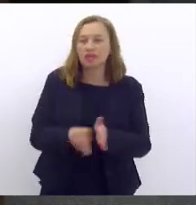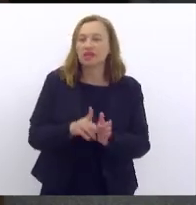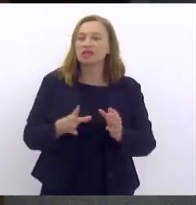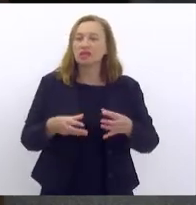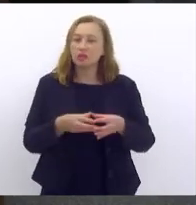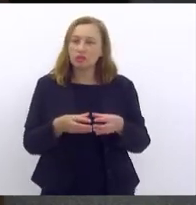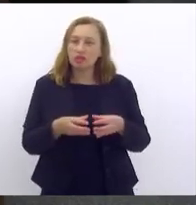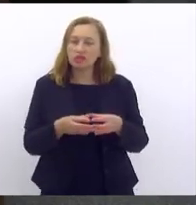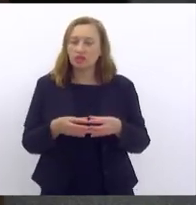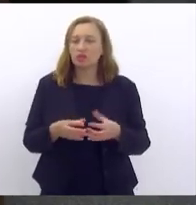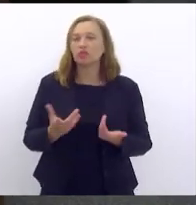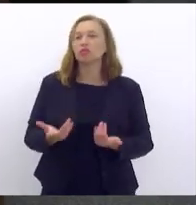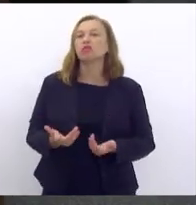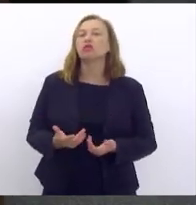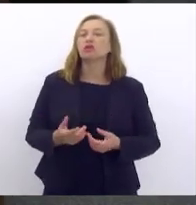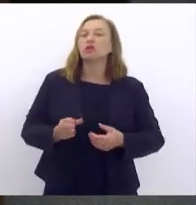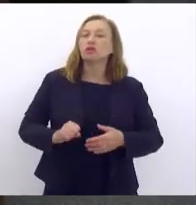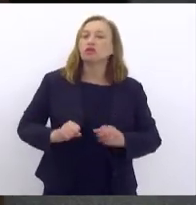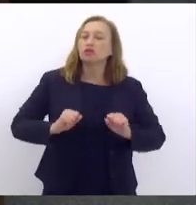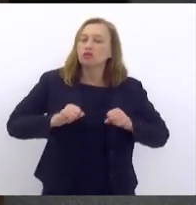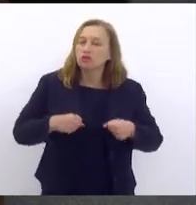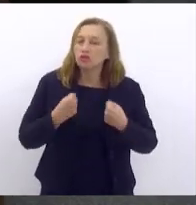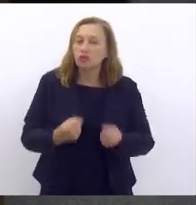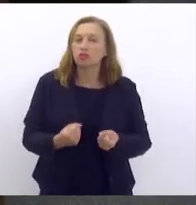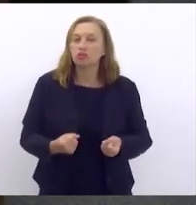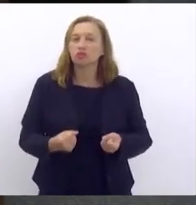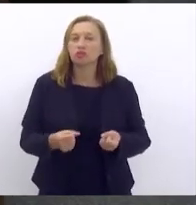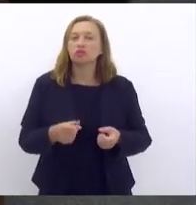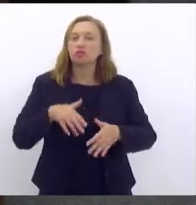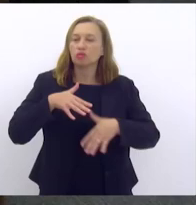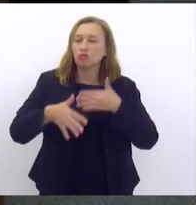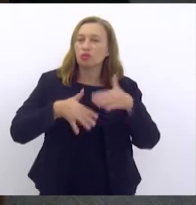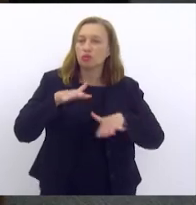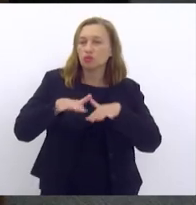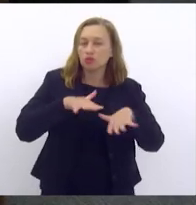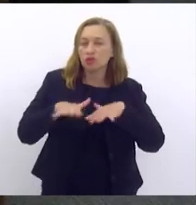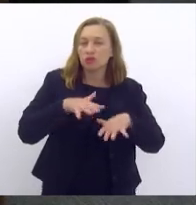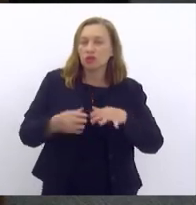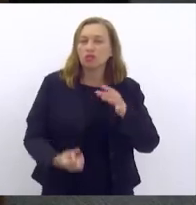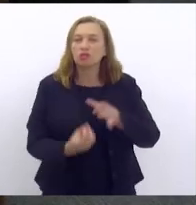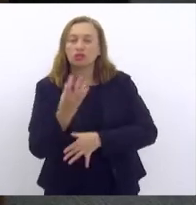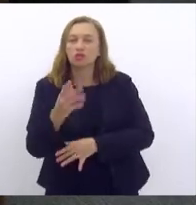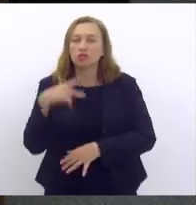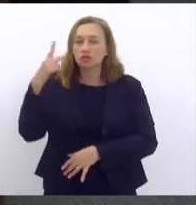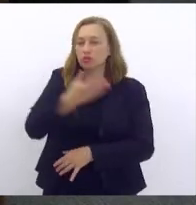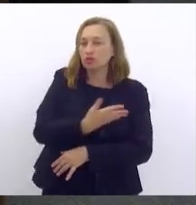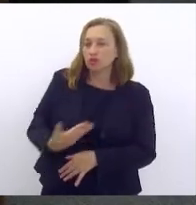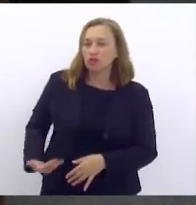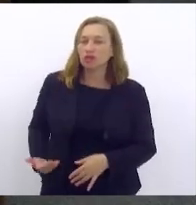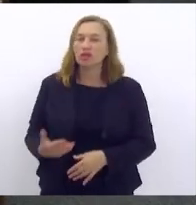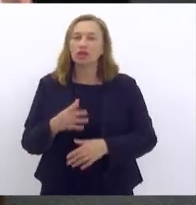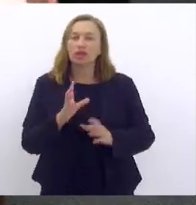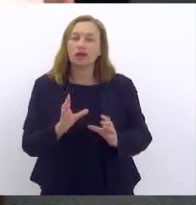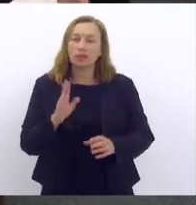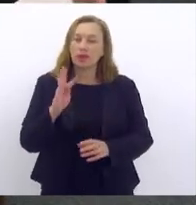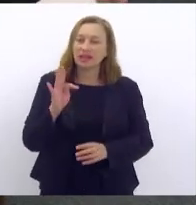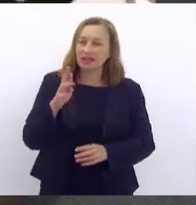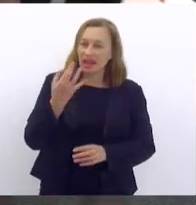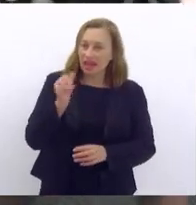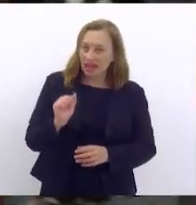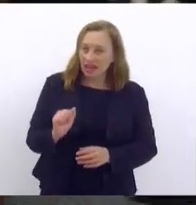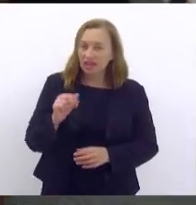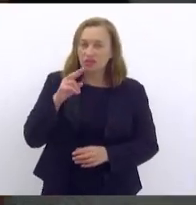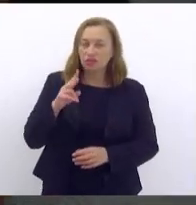é uma busca constante do movimento para a produção de políticas públicas. A Batalha do Forte ter nos dado